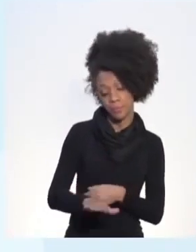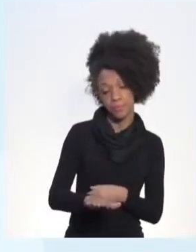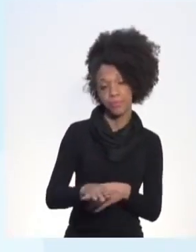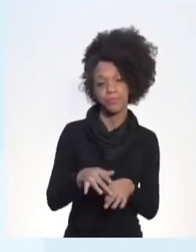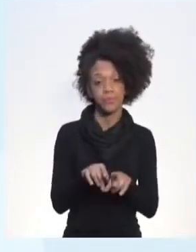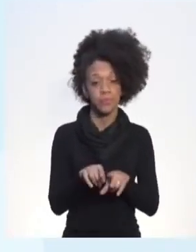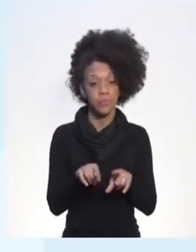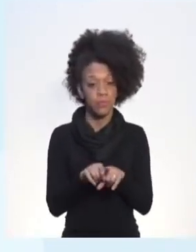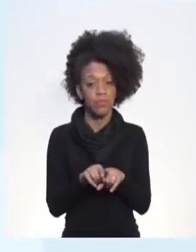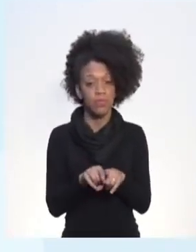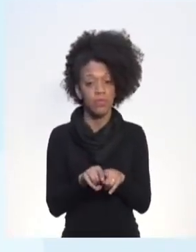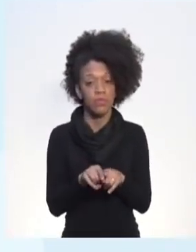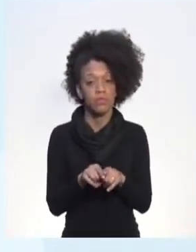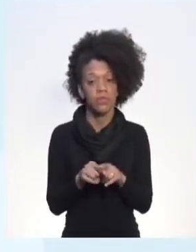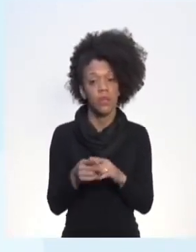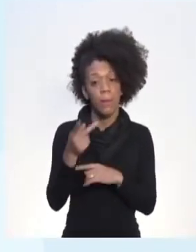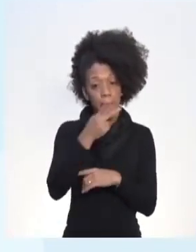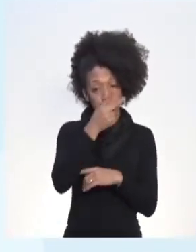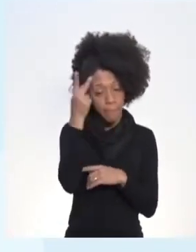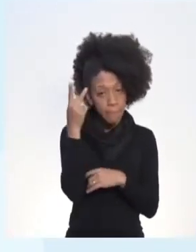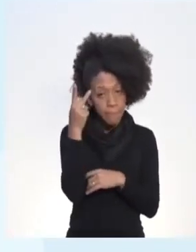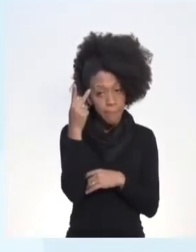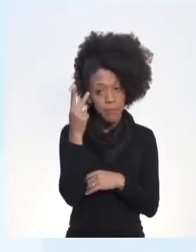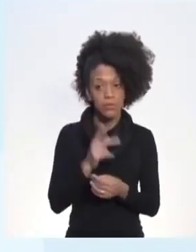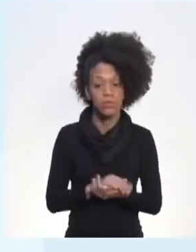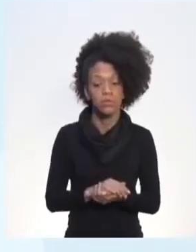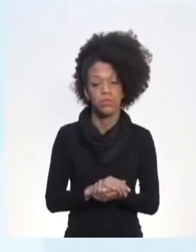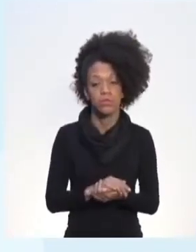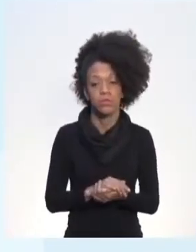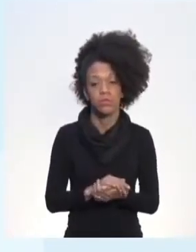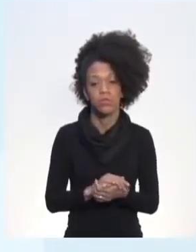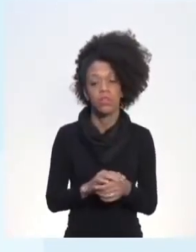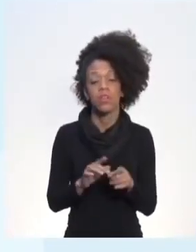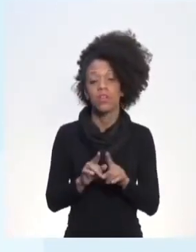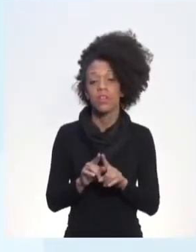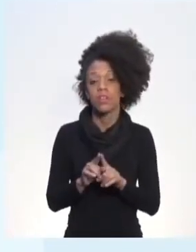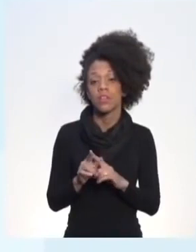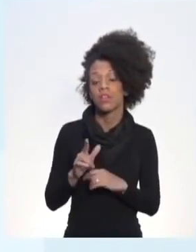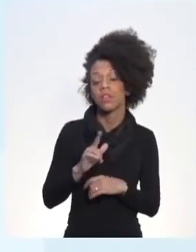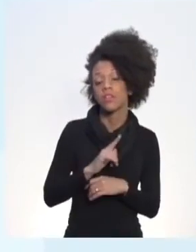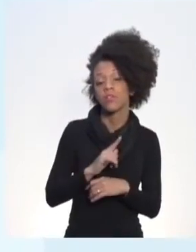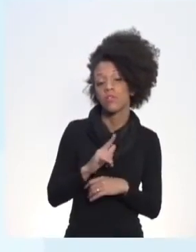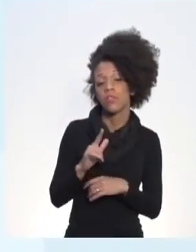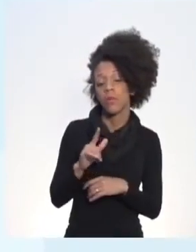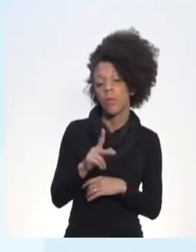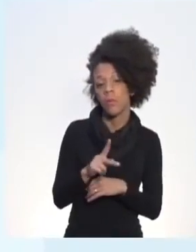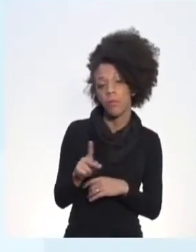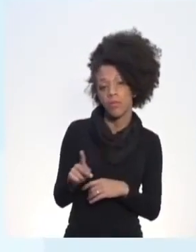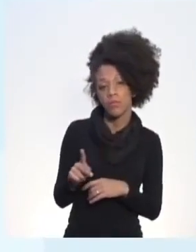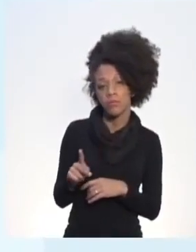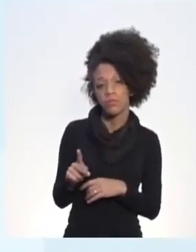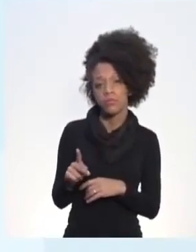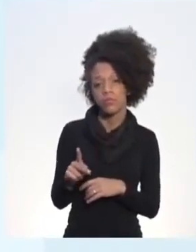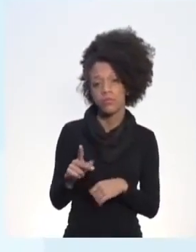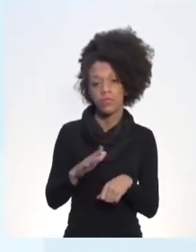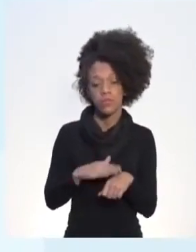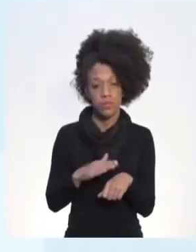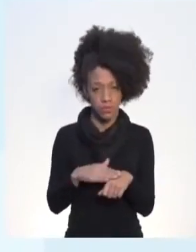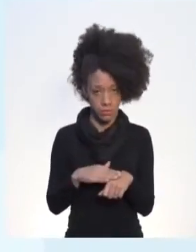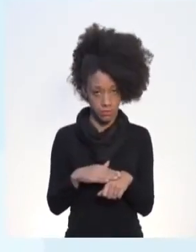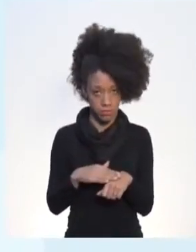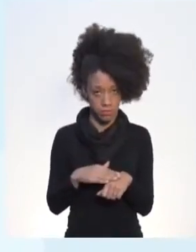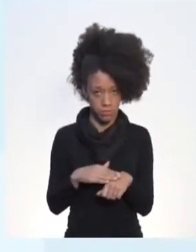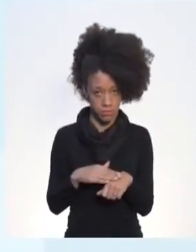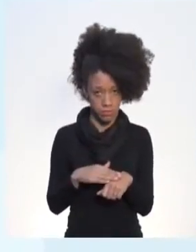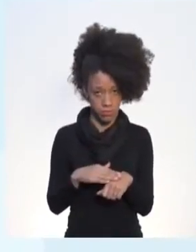Alguém colocou pessoas. Mas teve uma pro também que fez uma